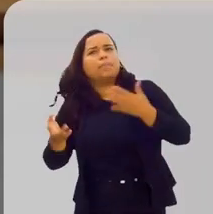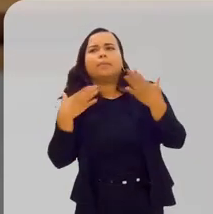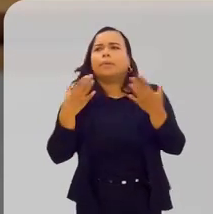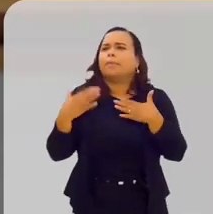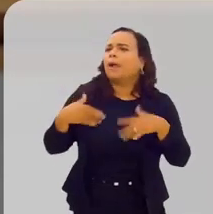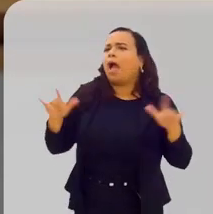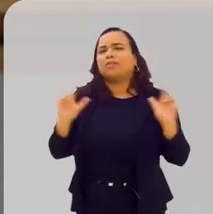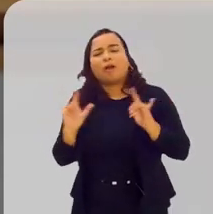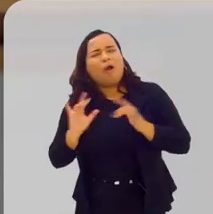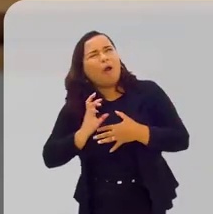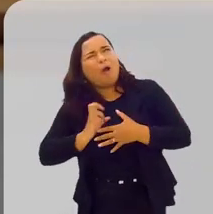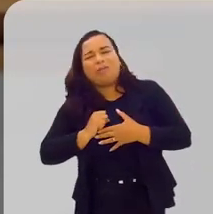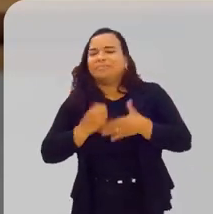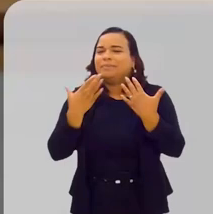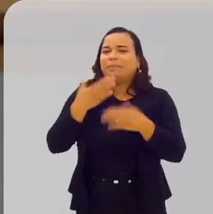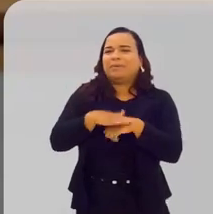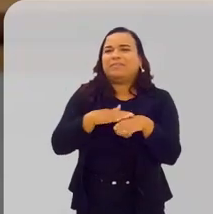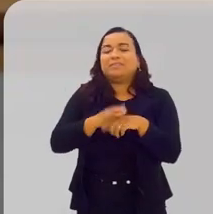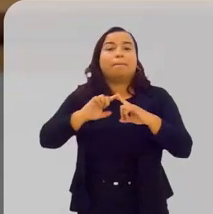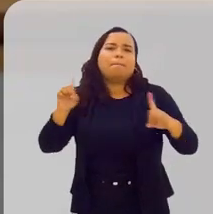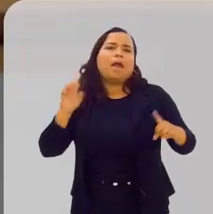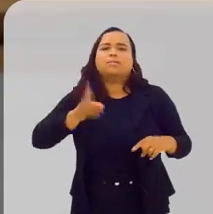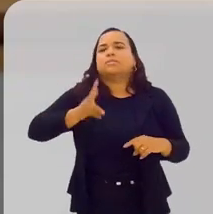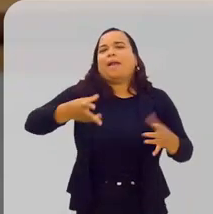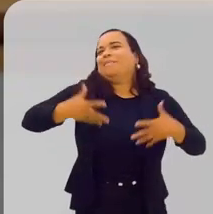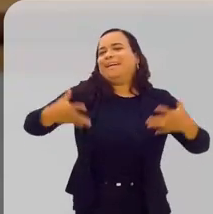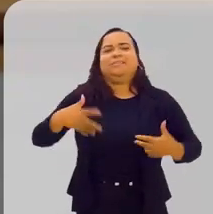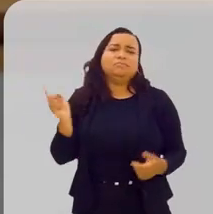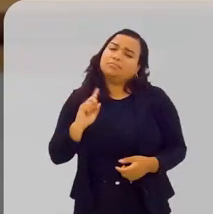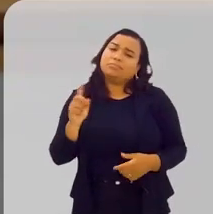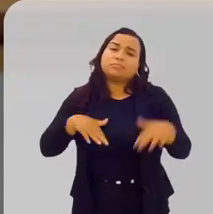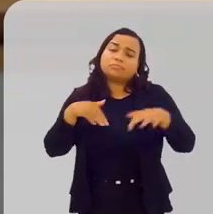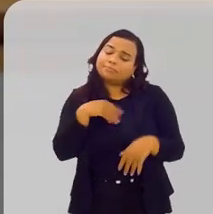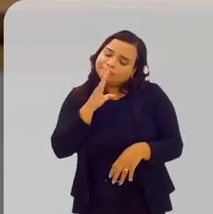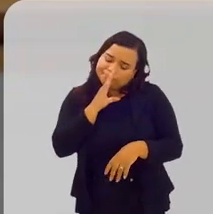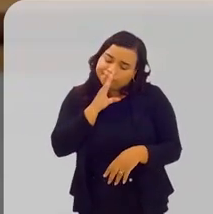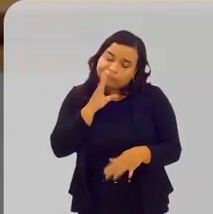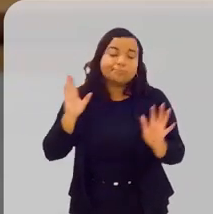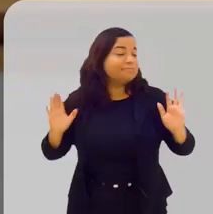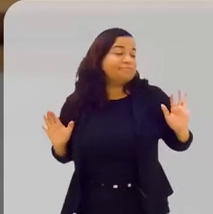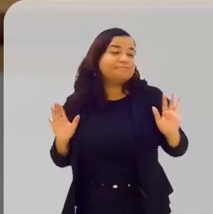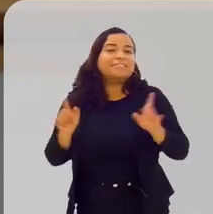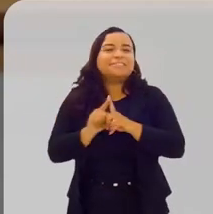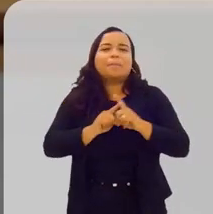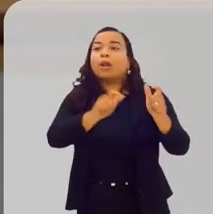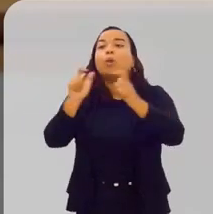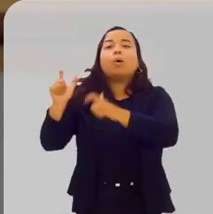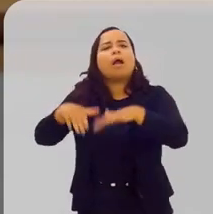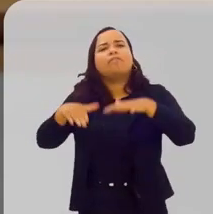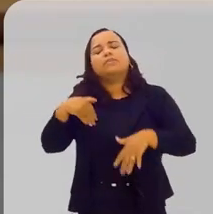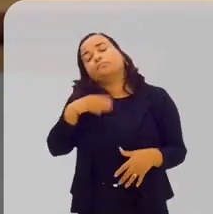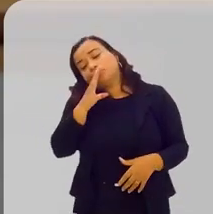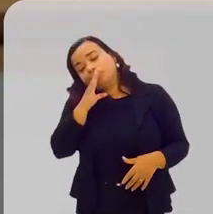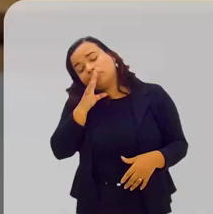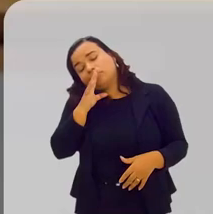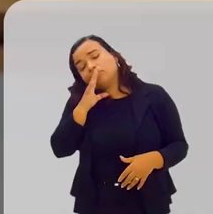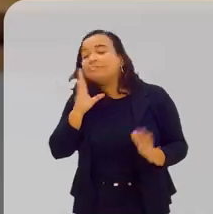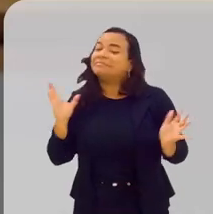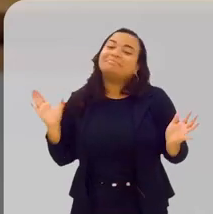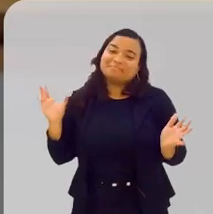deu tá aqui conversando eu adorar conversar nem sempre eu tô assim e nem todo lugar eu tô